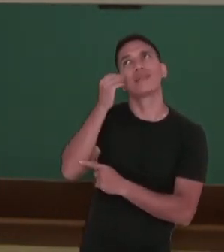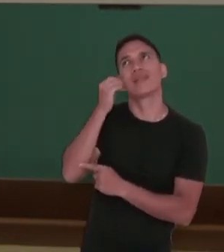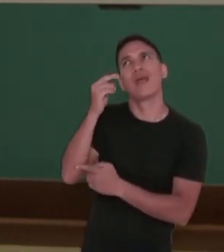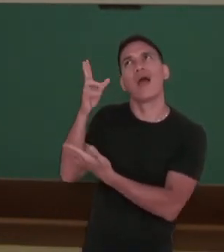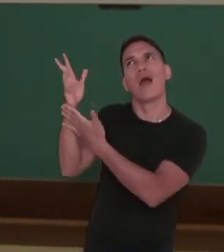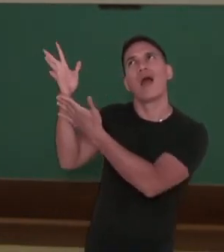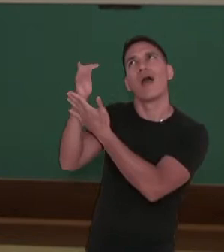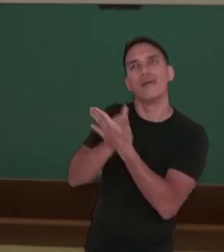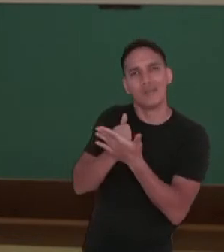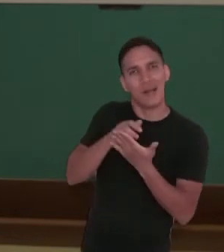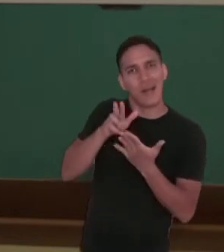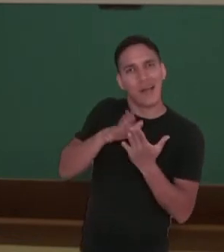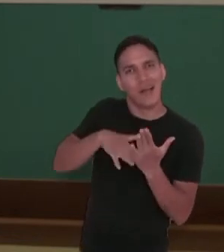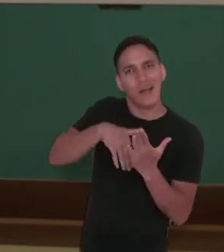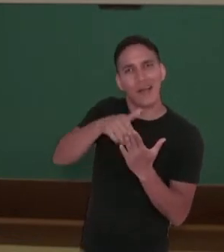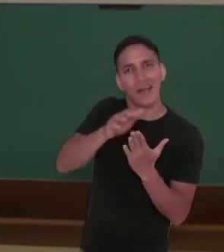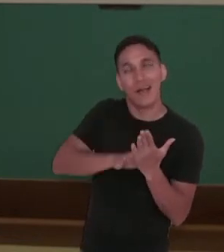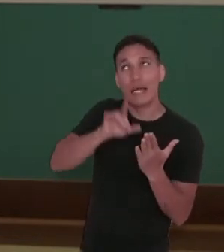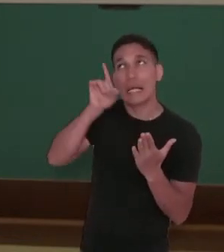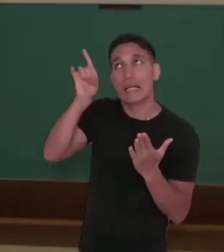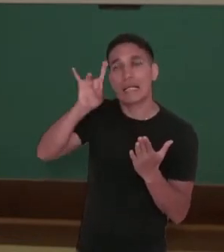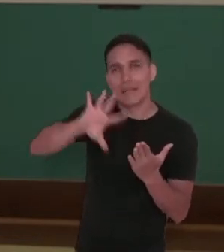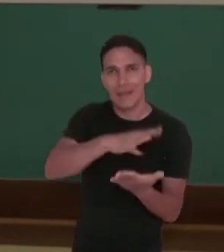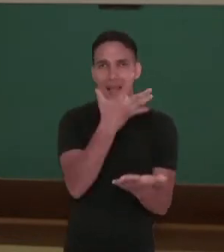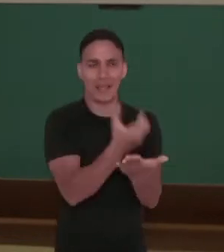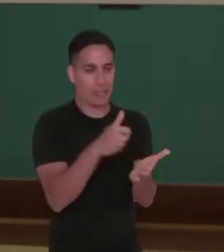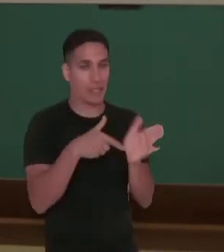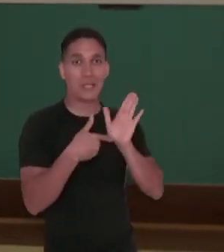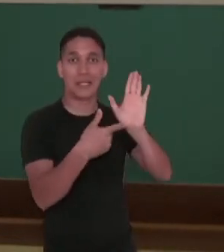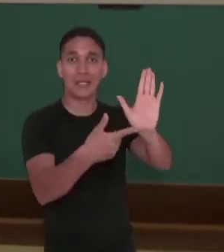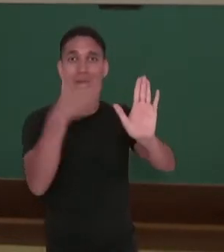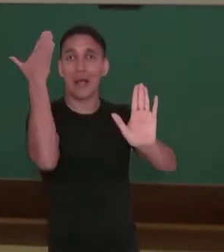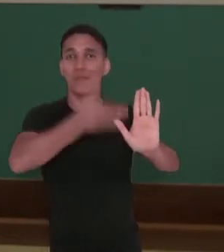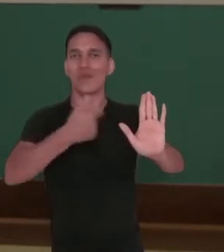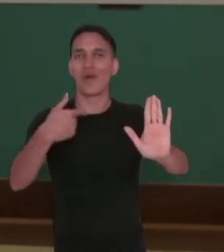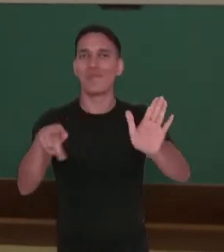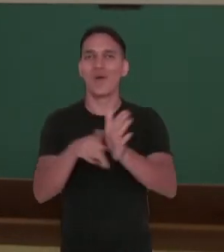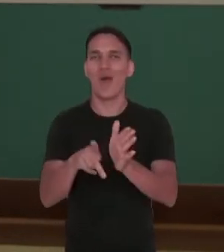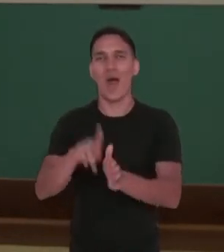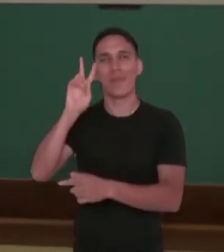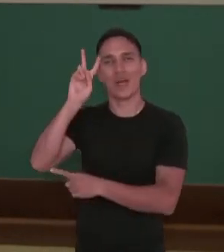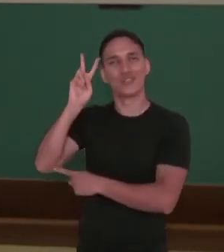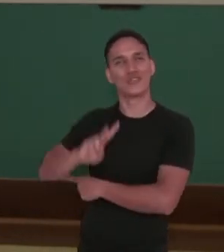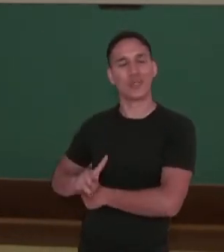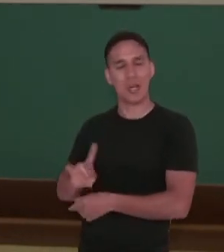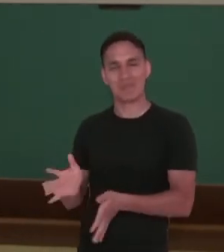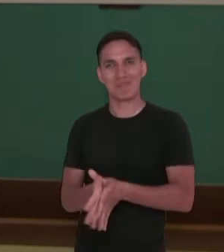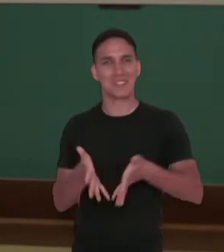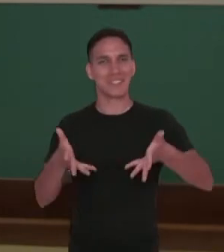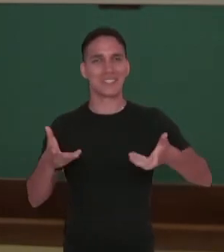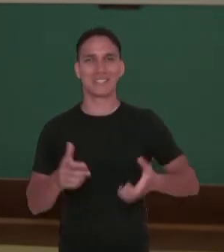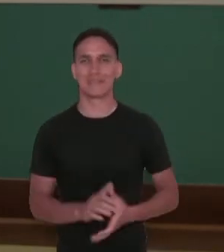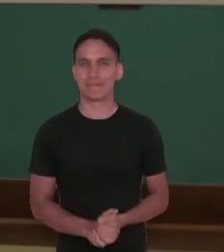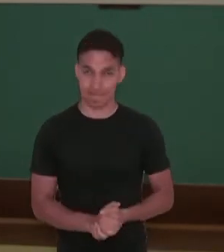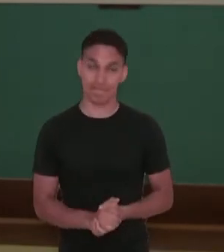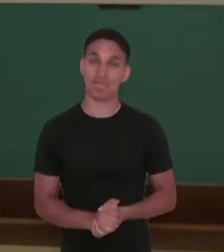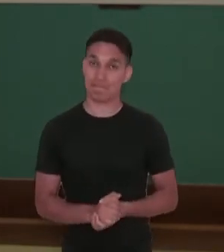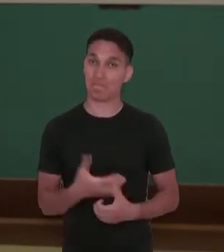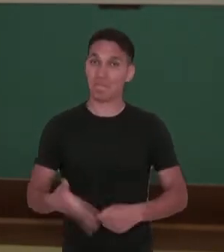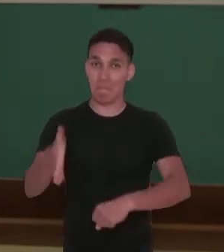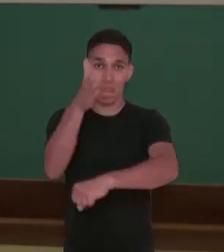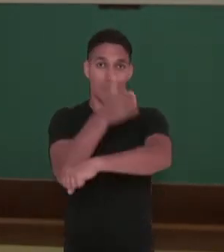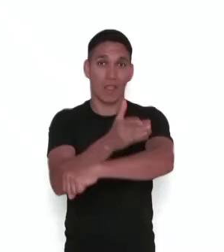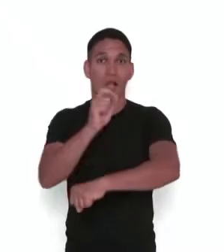essa imagem para que pudesse ficar registrado na história esse momento magnífico. Na Idade